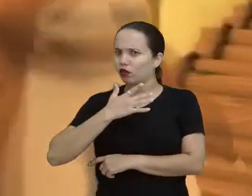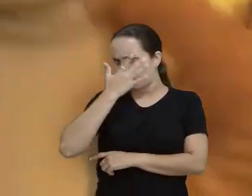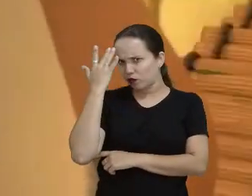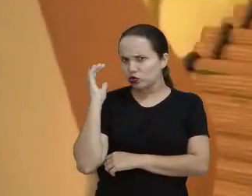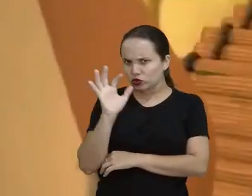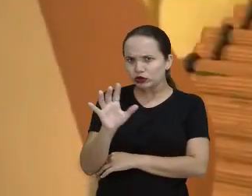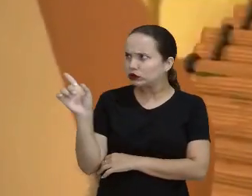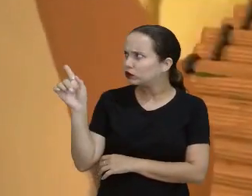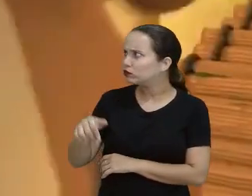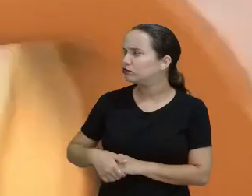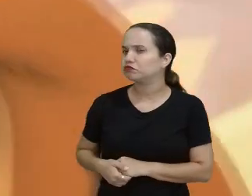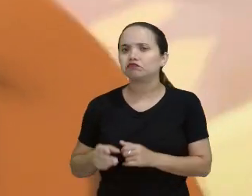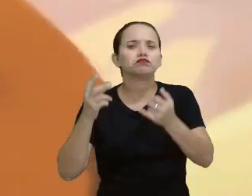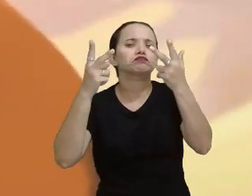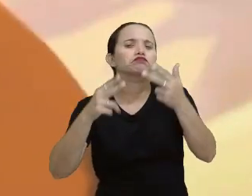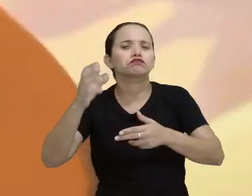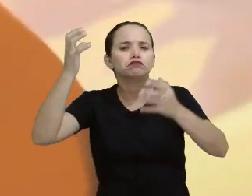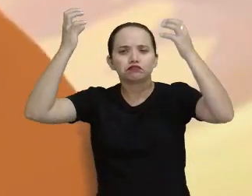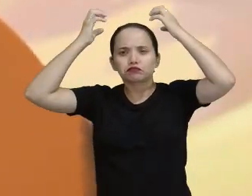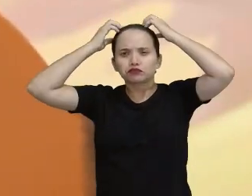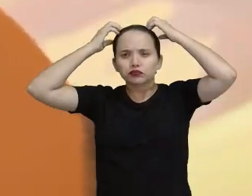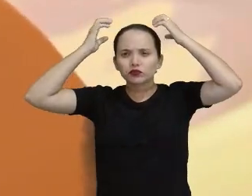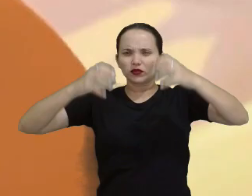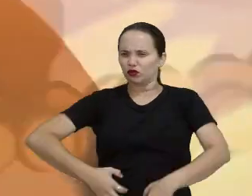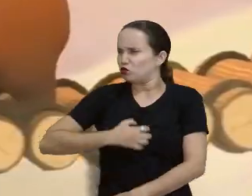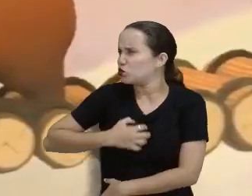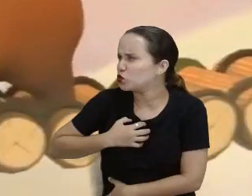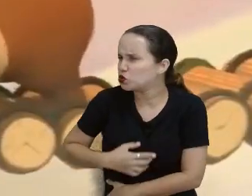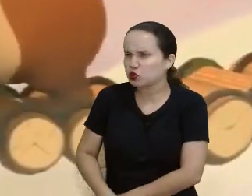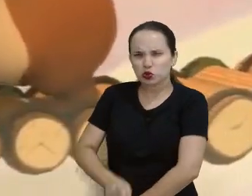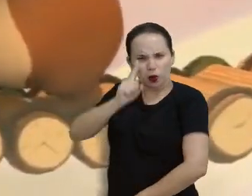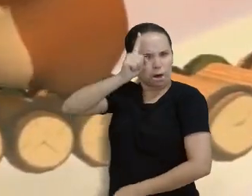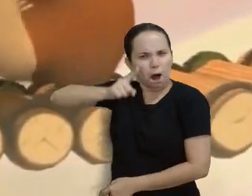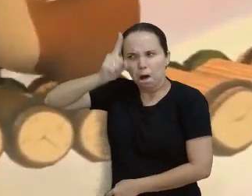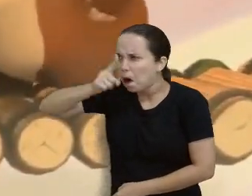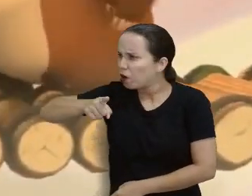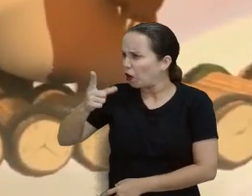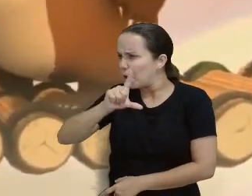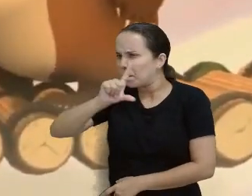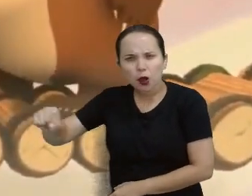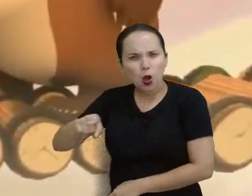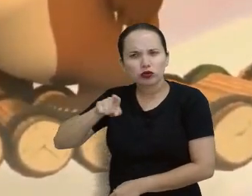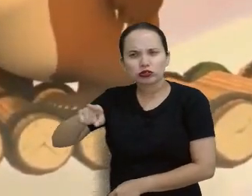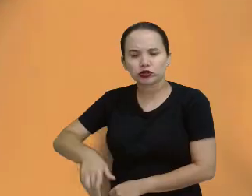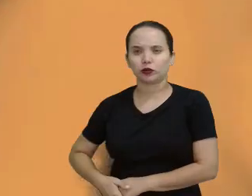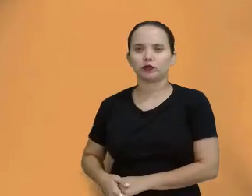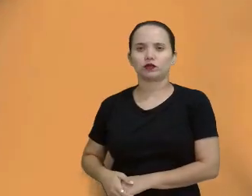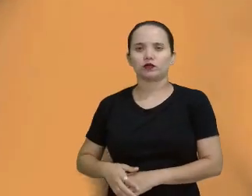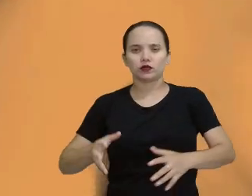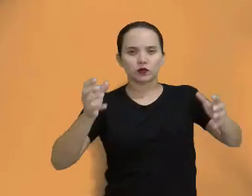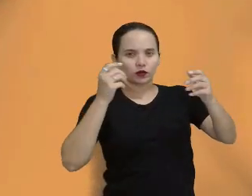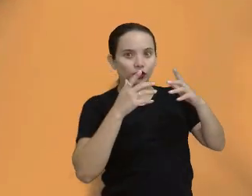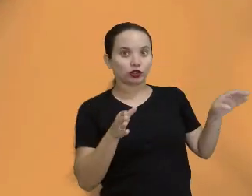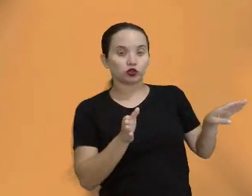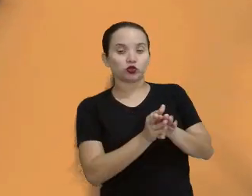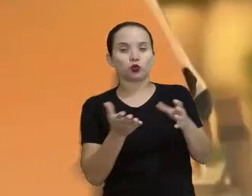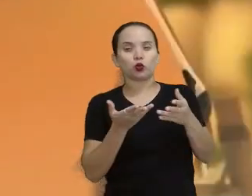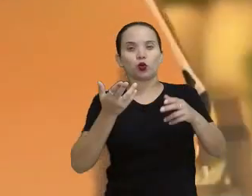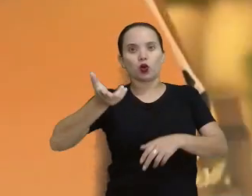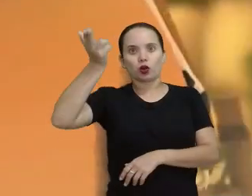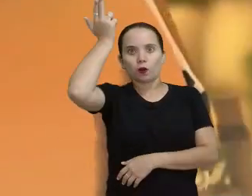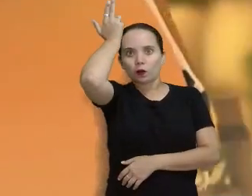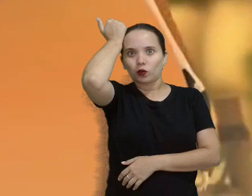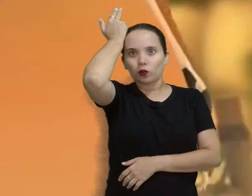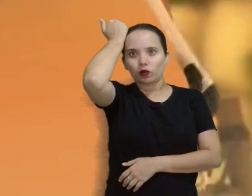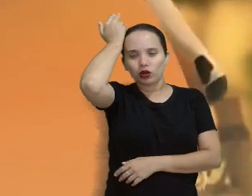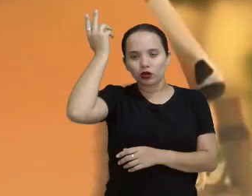na agressividade, Vai embora, só sai, se meu achando o dono do rolê. Vai pra lá, meu companheiro. Opa, chegou um coelho. Cheirou o coelho